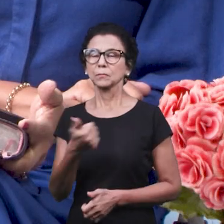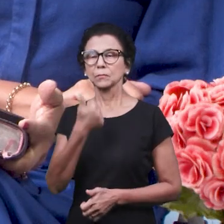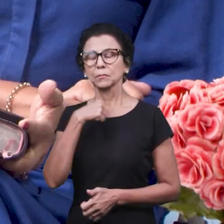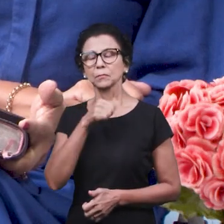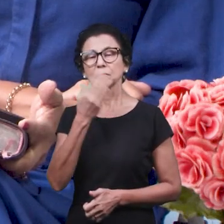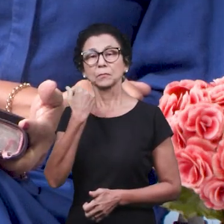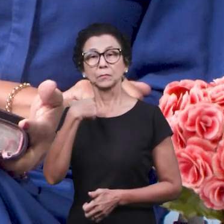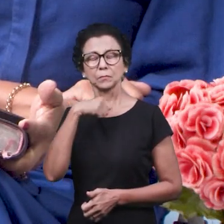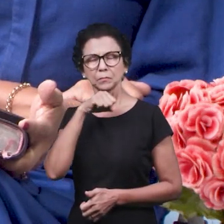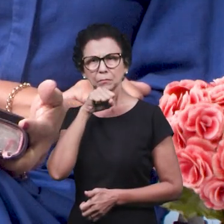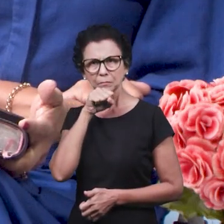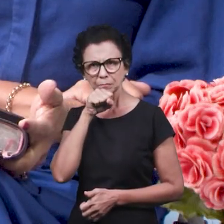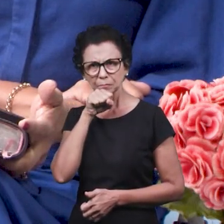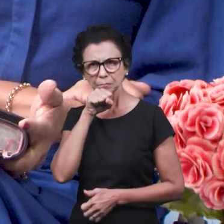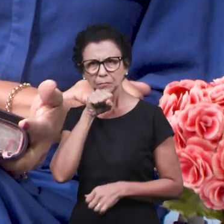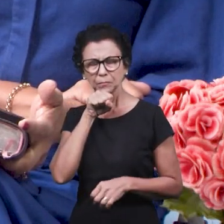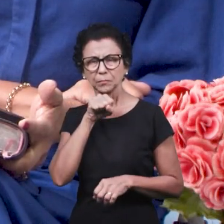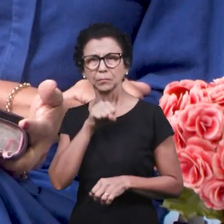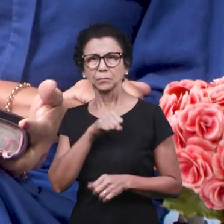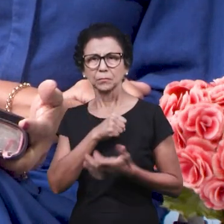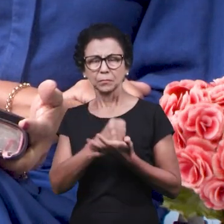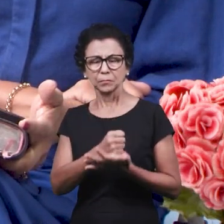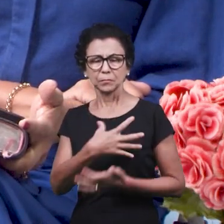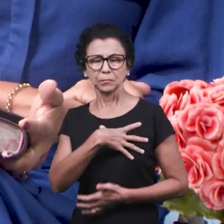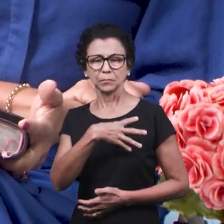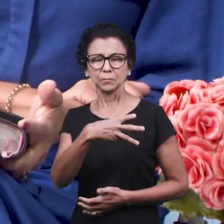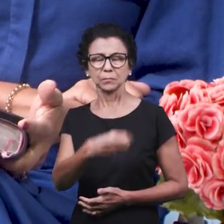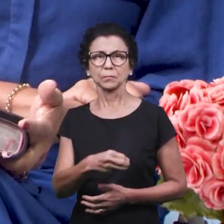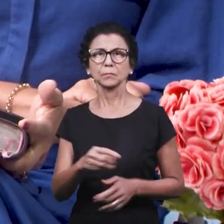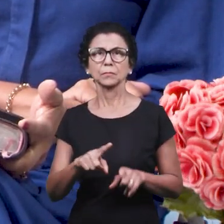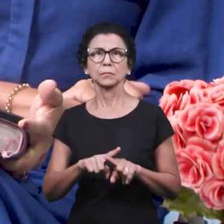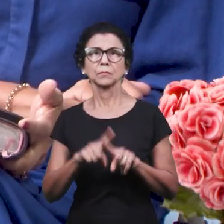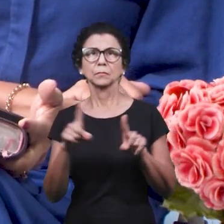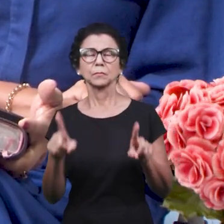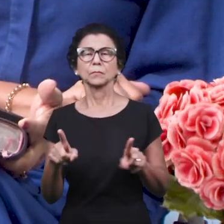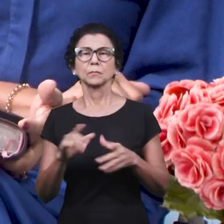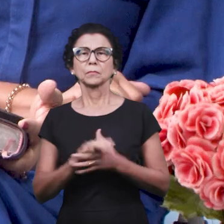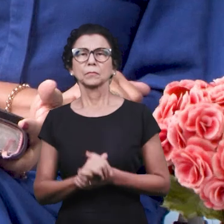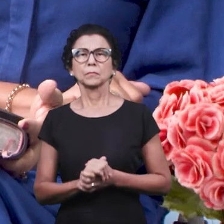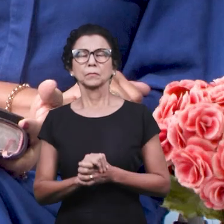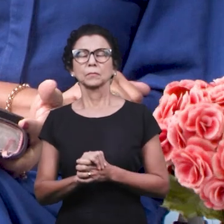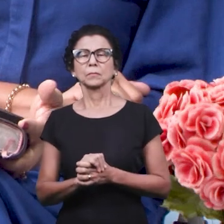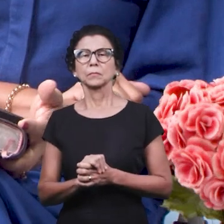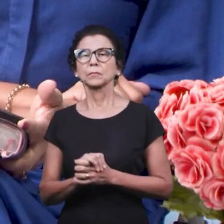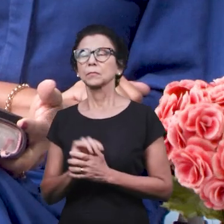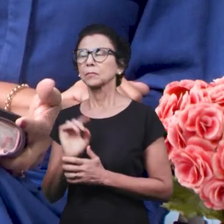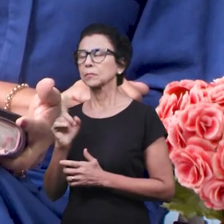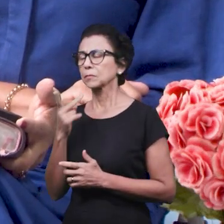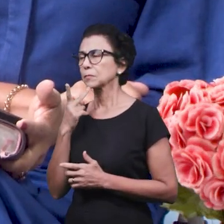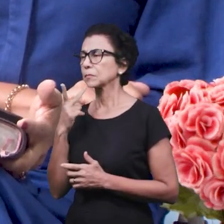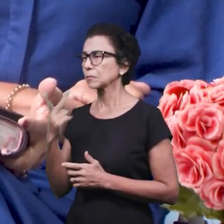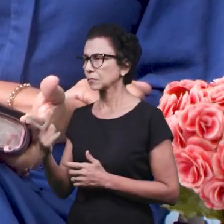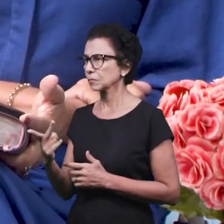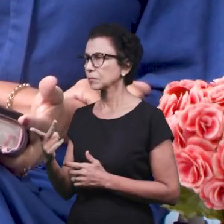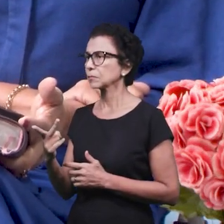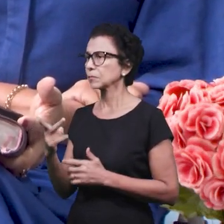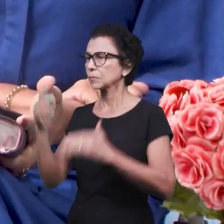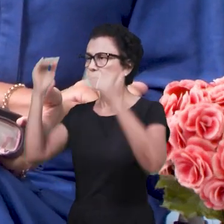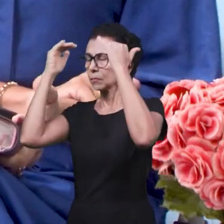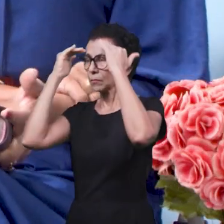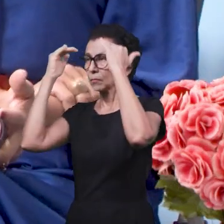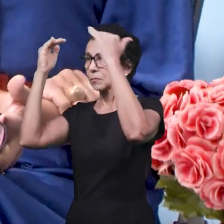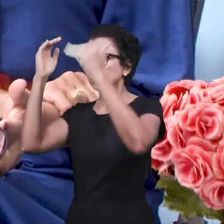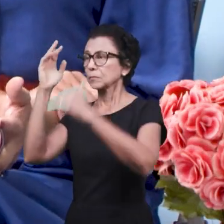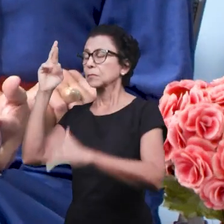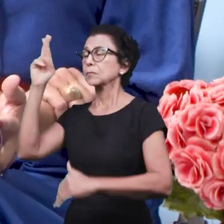pequeno, damos aos nossos filhos, mas Vitória chama a atenção da obediência ao Senhor, né? Com certeza. Quantas vezes uma viagem